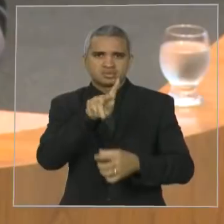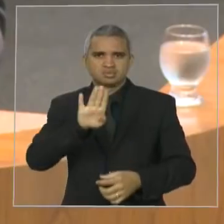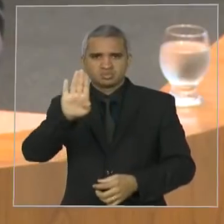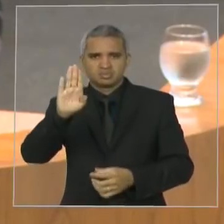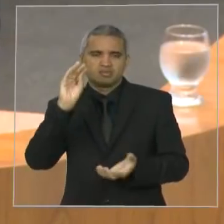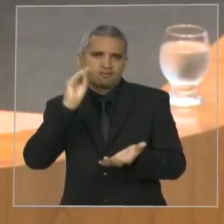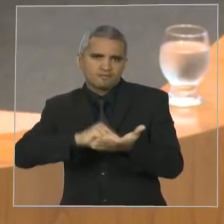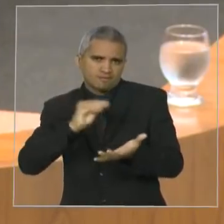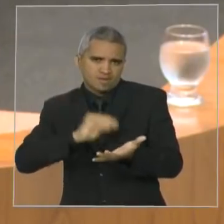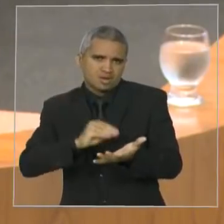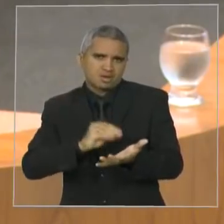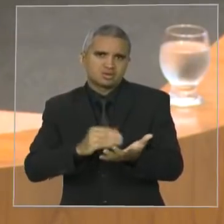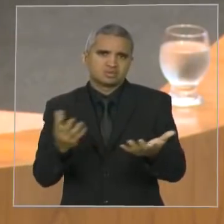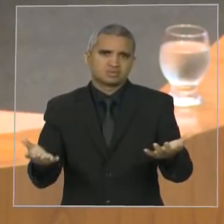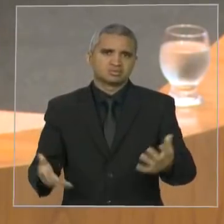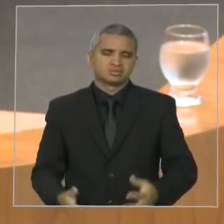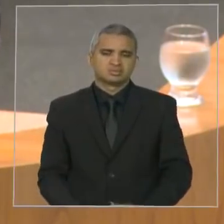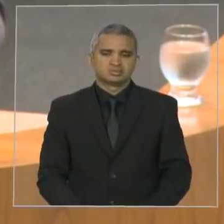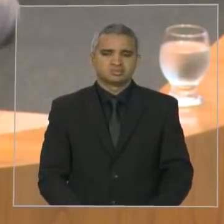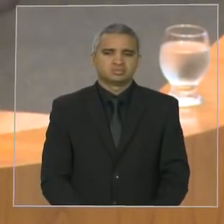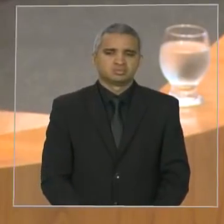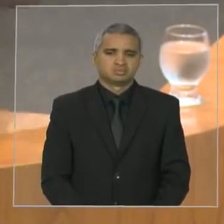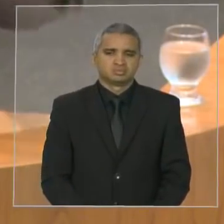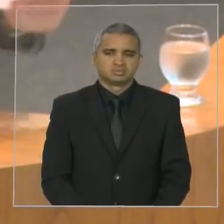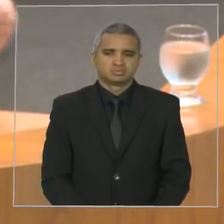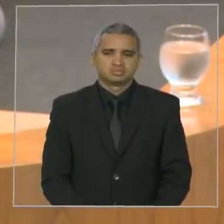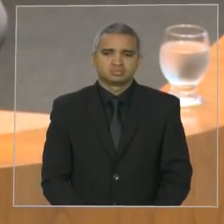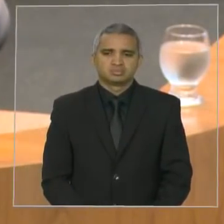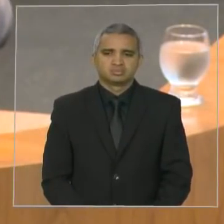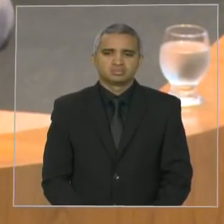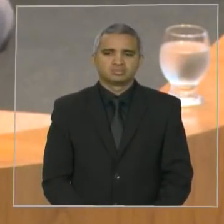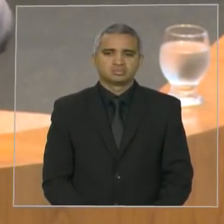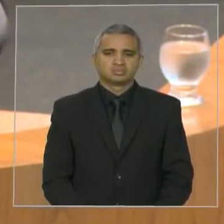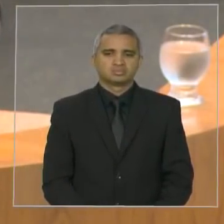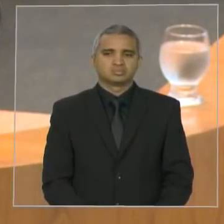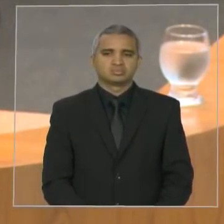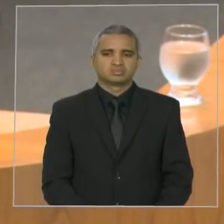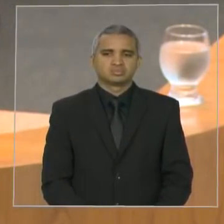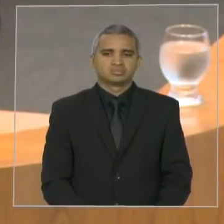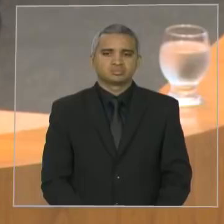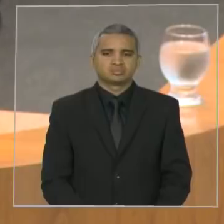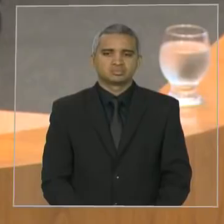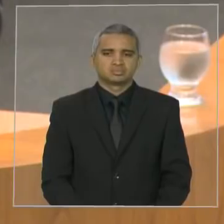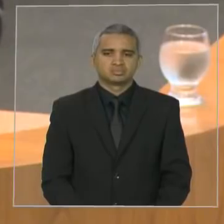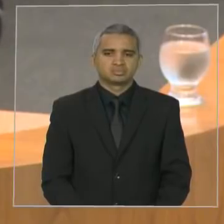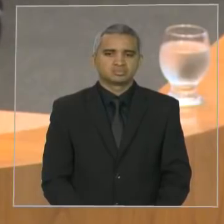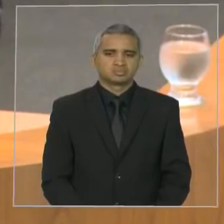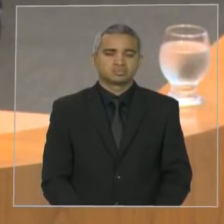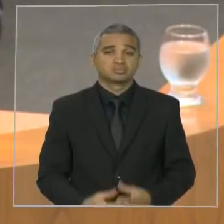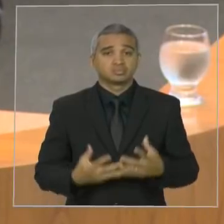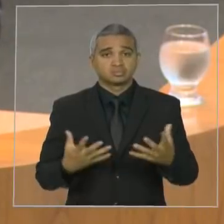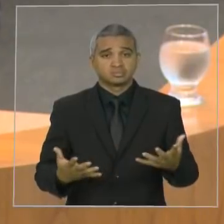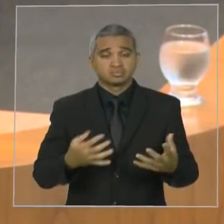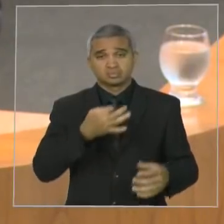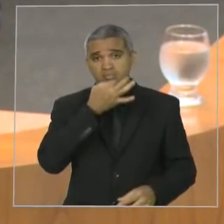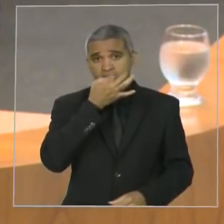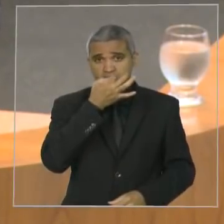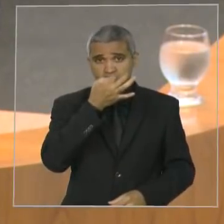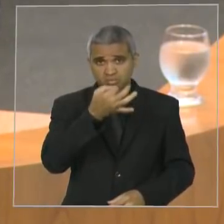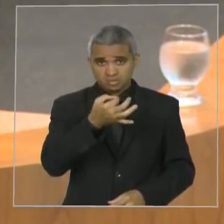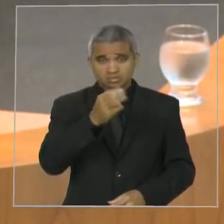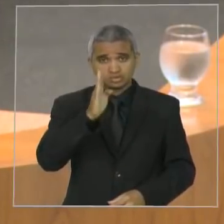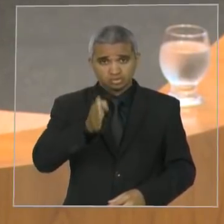temos aí, se eu for dar exemplos aí de centenas, sem a mínima de condição, sem a mínima condição de